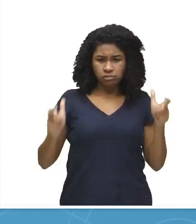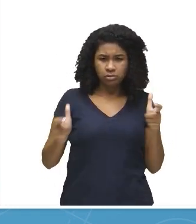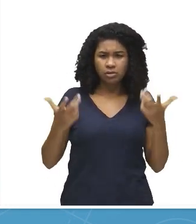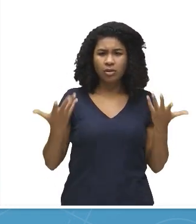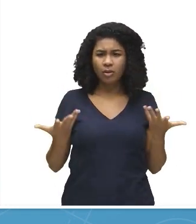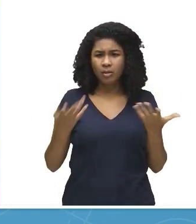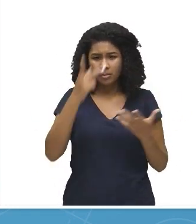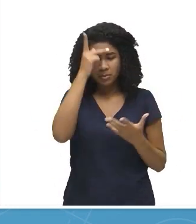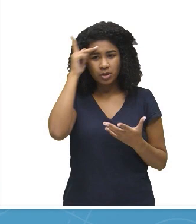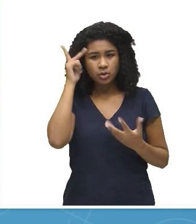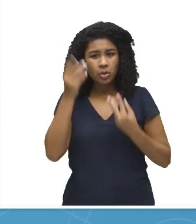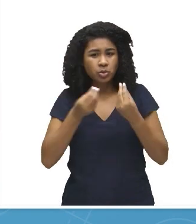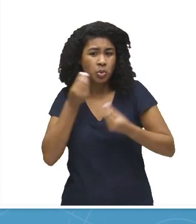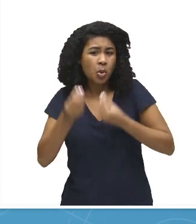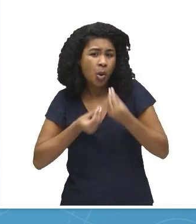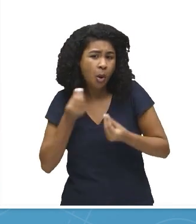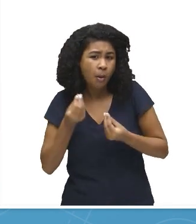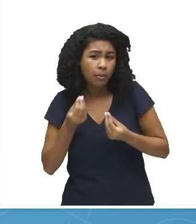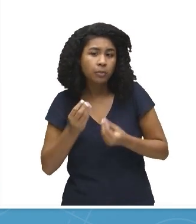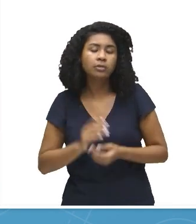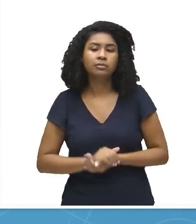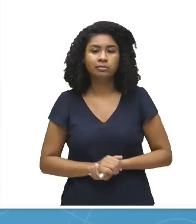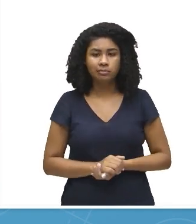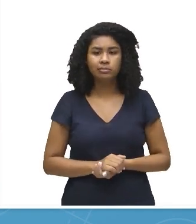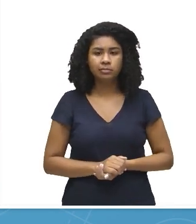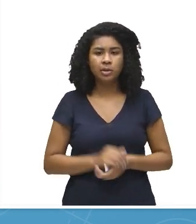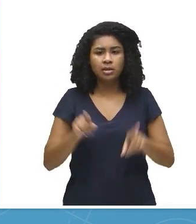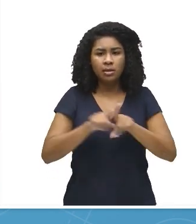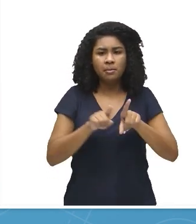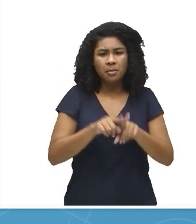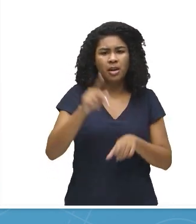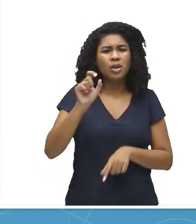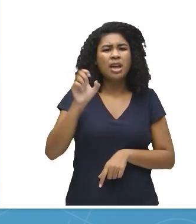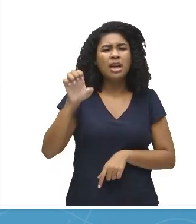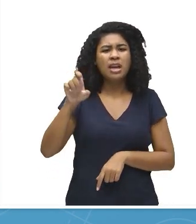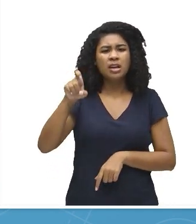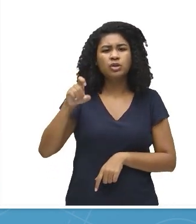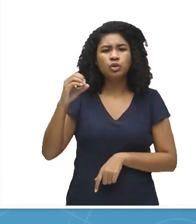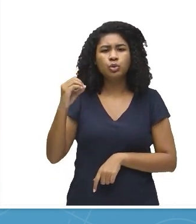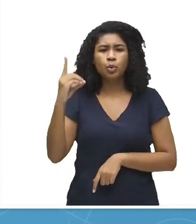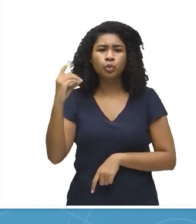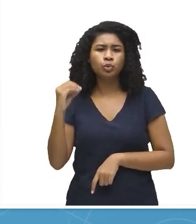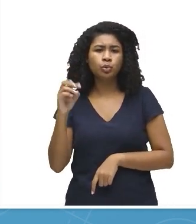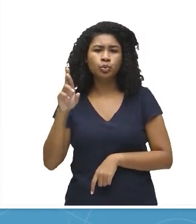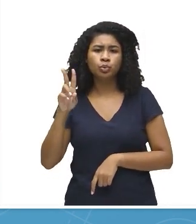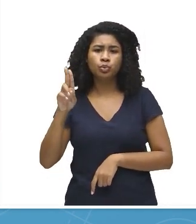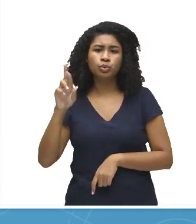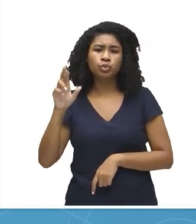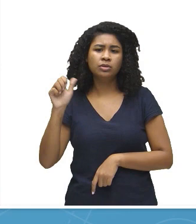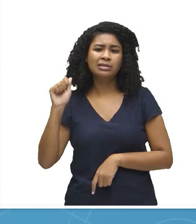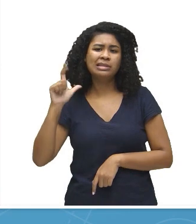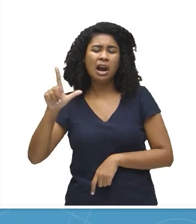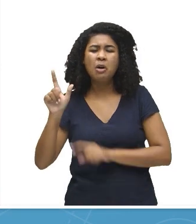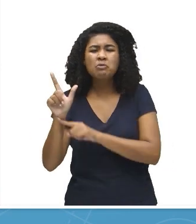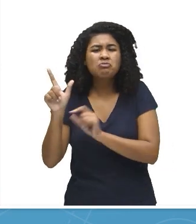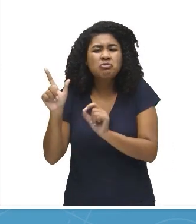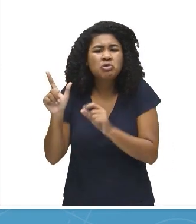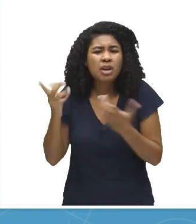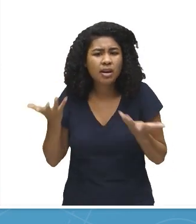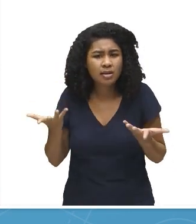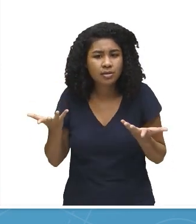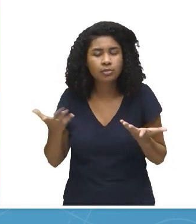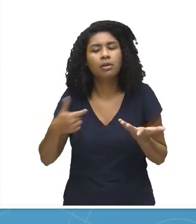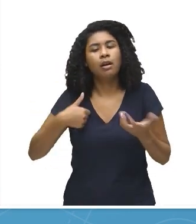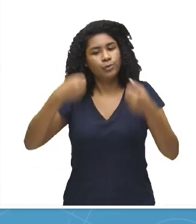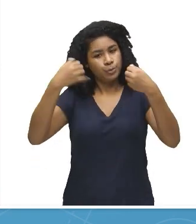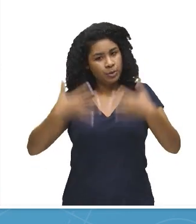circulação de pessoas ela aumentou ou diminuiu? O êxodo rural, o que aconteceu com o êxodo rural que a gente viu aí durante a aula, né?